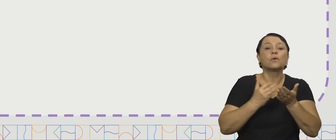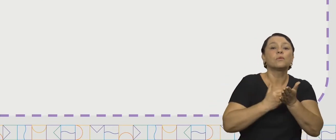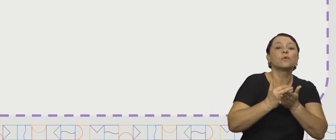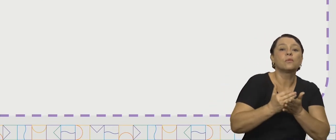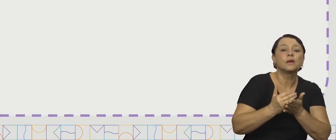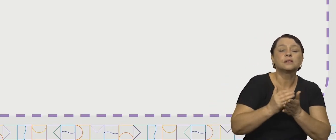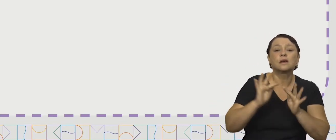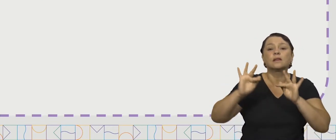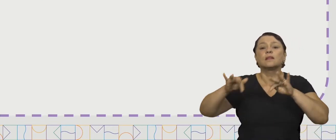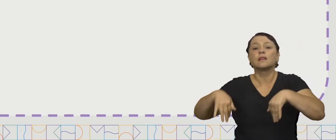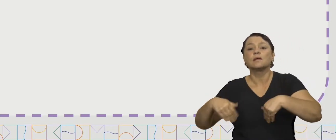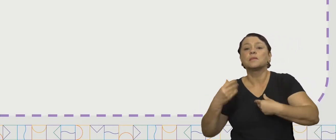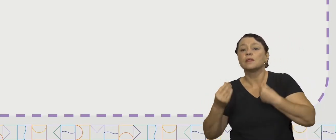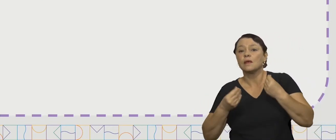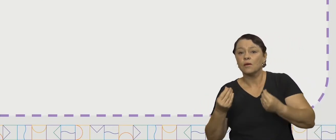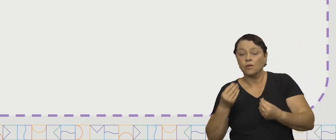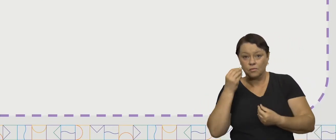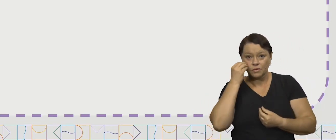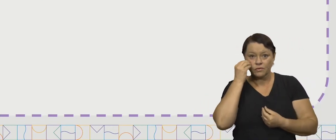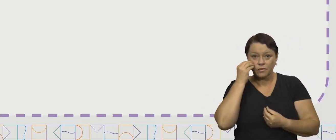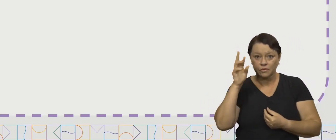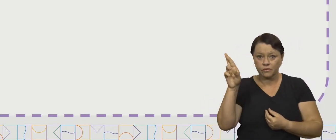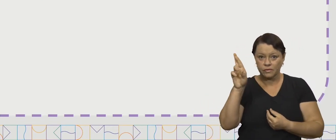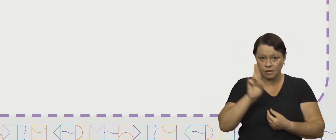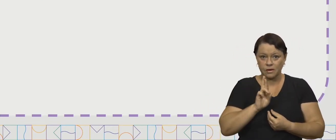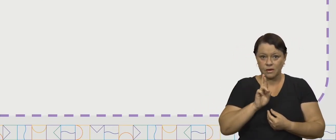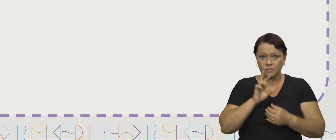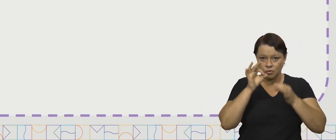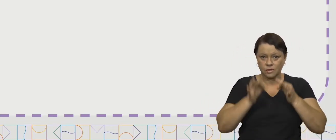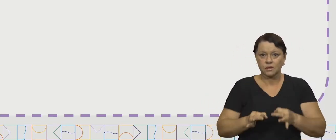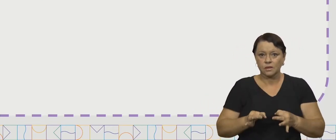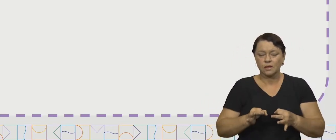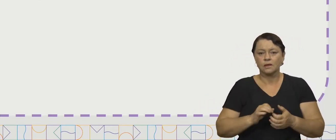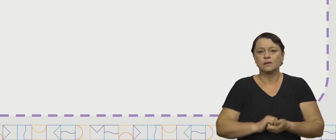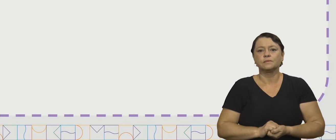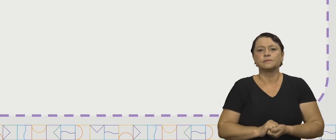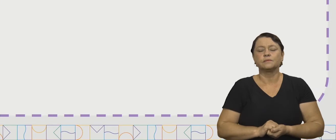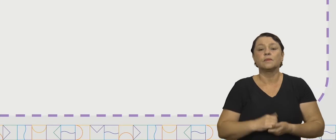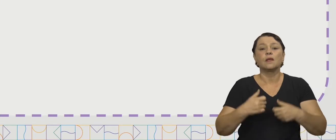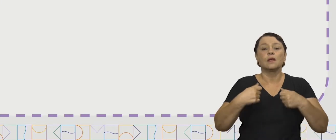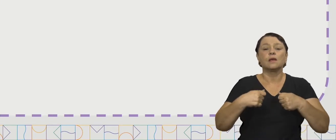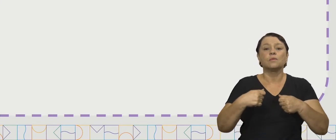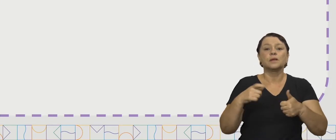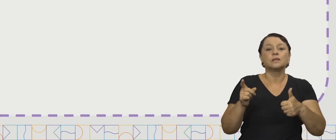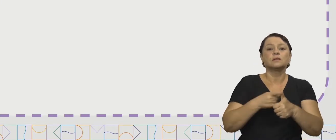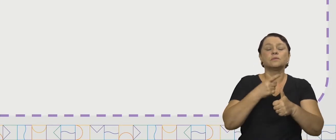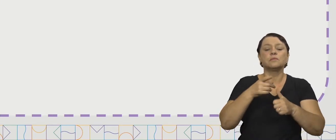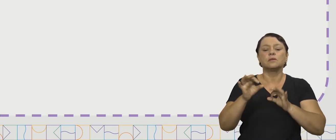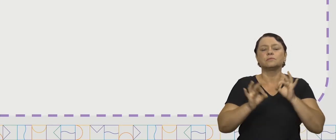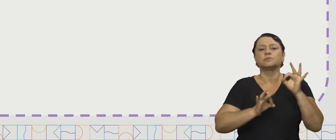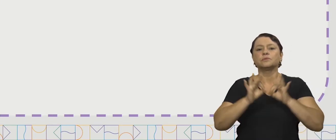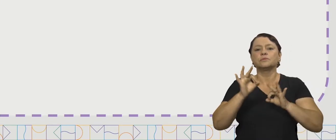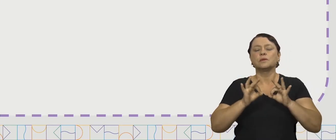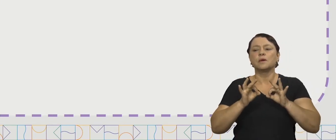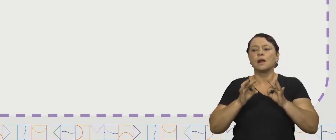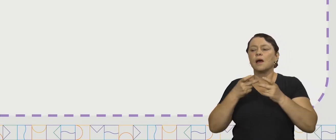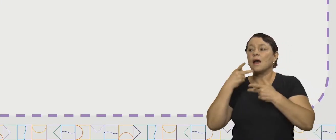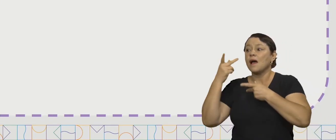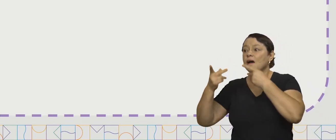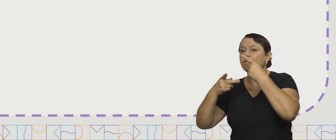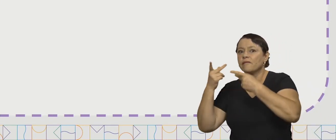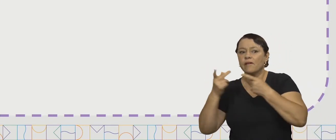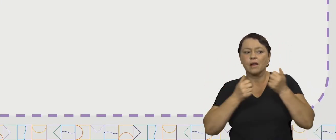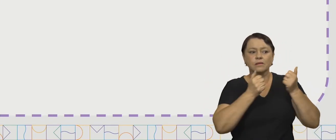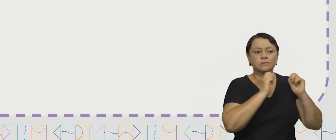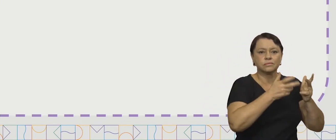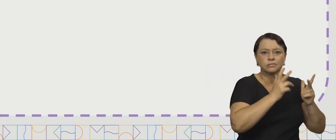eu devo começar e por onde eu devo terminar? Vamos verificar a resposta correta? Eu preciso primeiro preparar a minha fala. Em